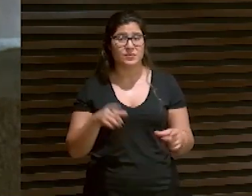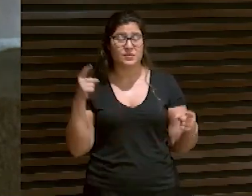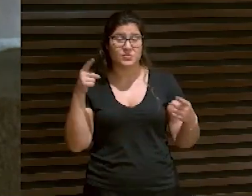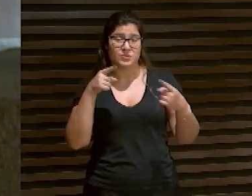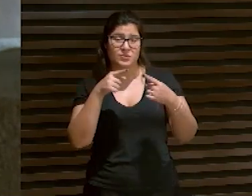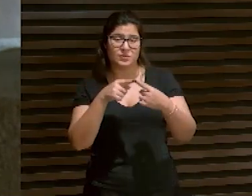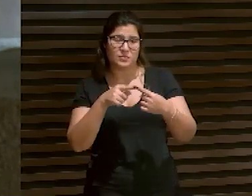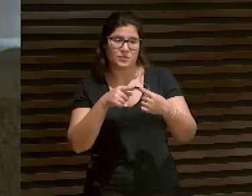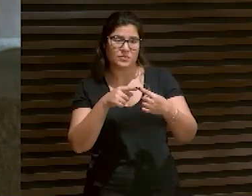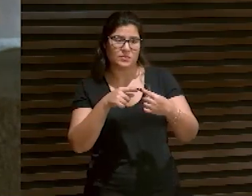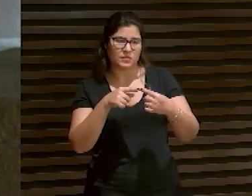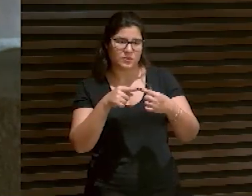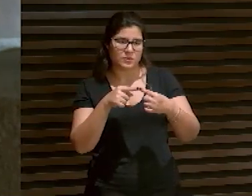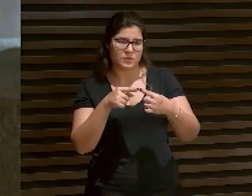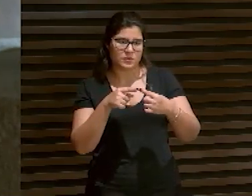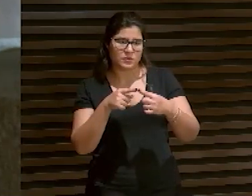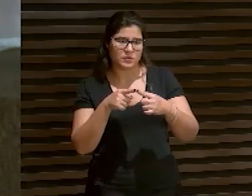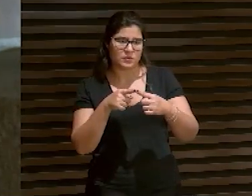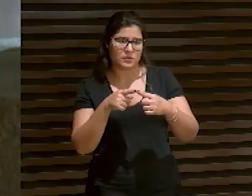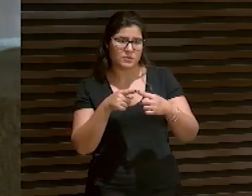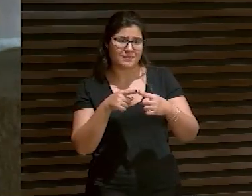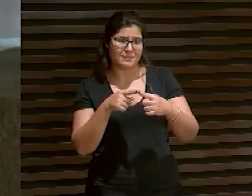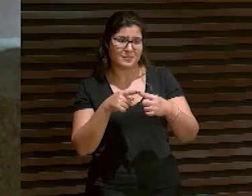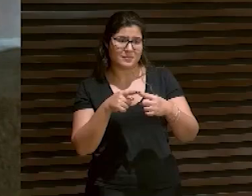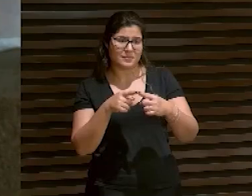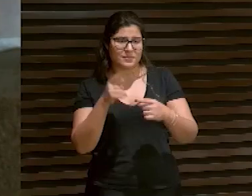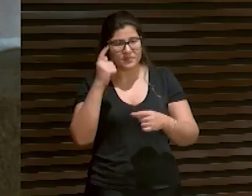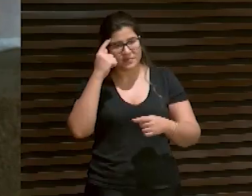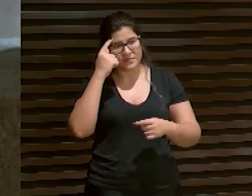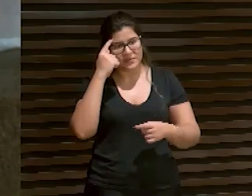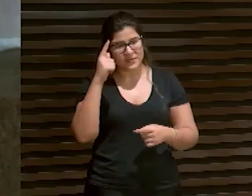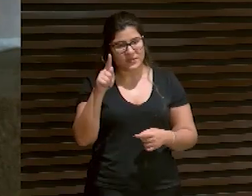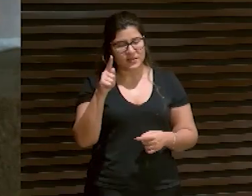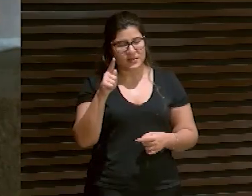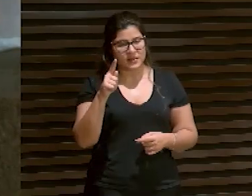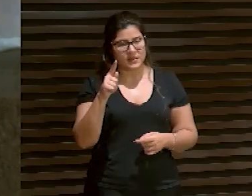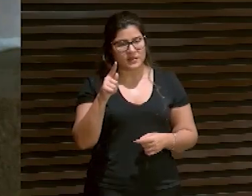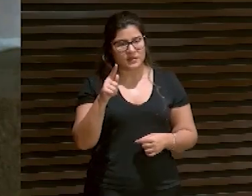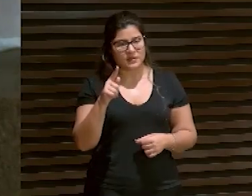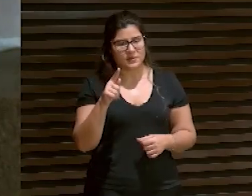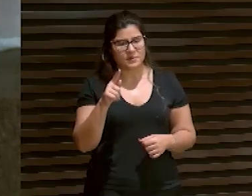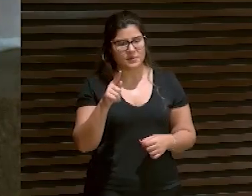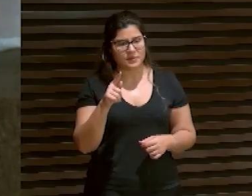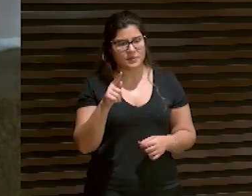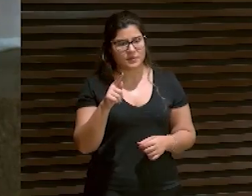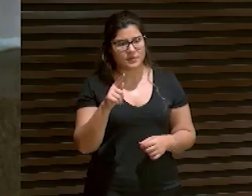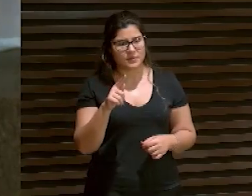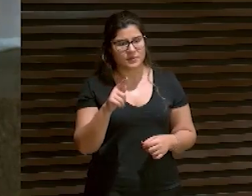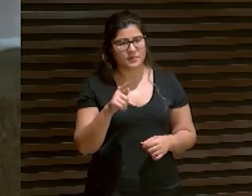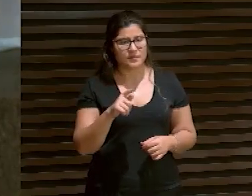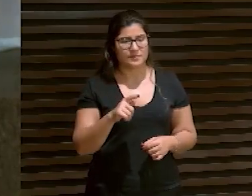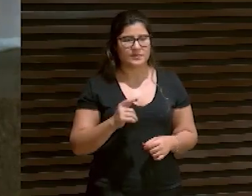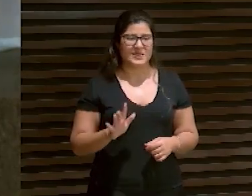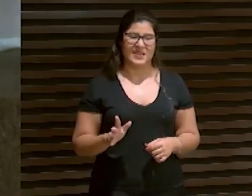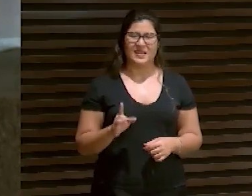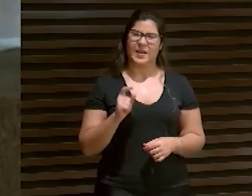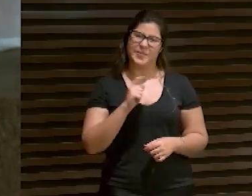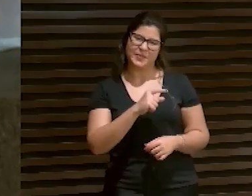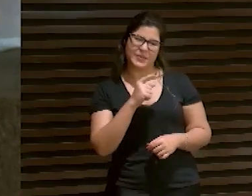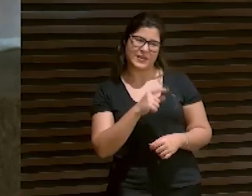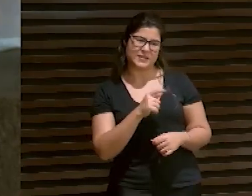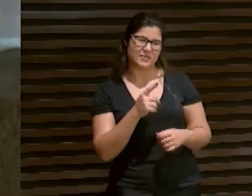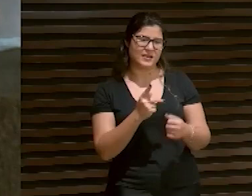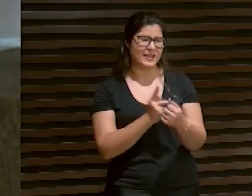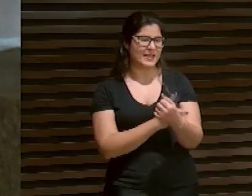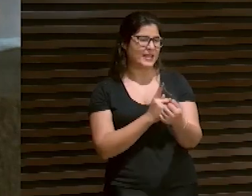aquela ideia hoje em dia que existe na mentalidade moderna do determinismo social. Fulano ele é errado porque ele é